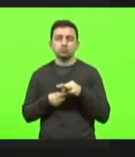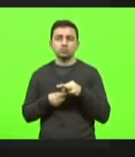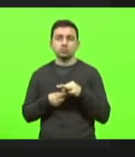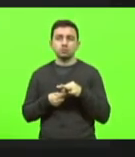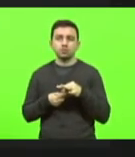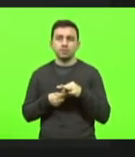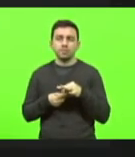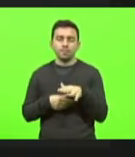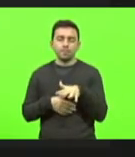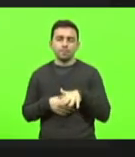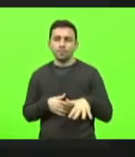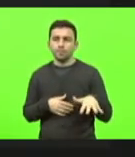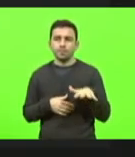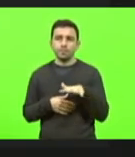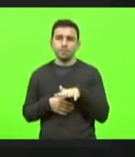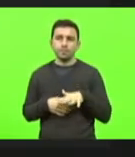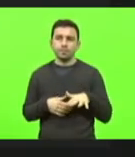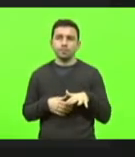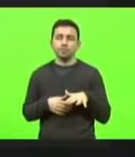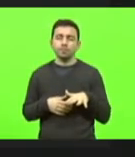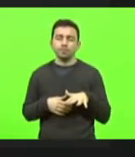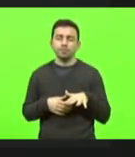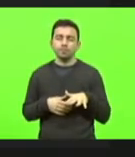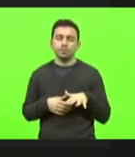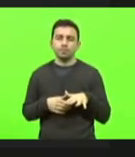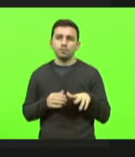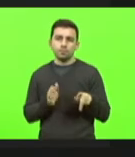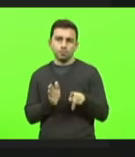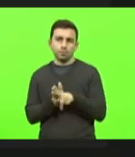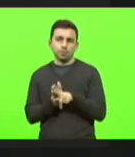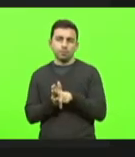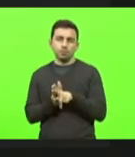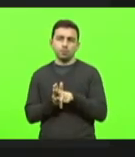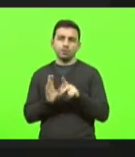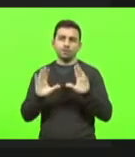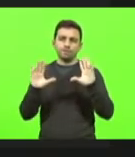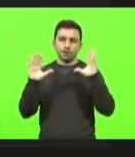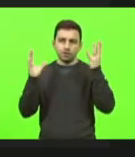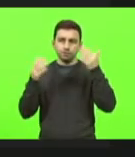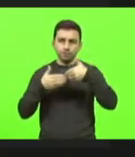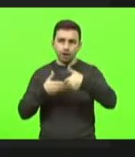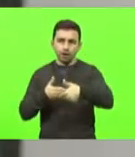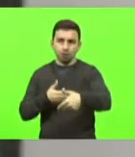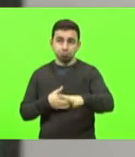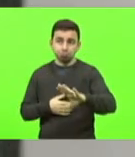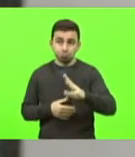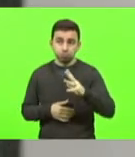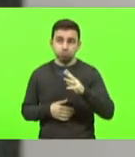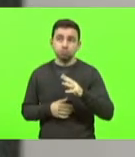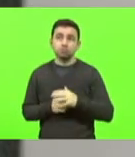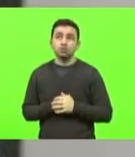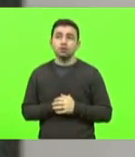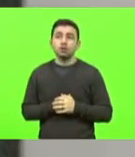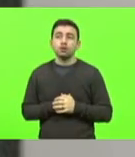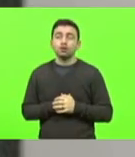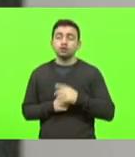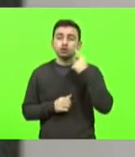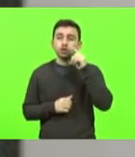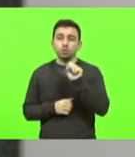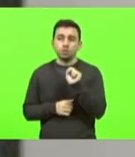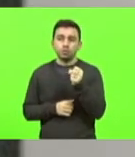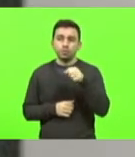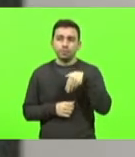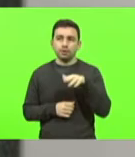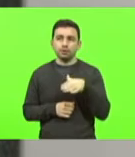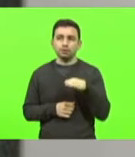institucional para esse evento que ocorrerá no dia 8 de